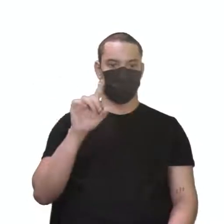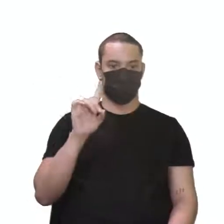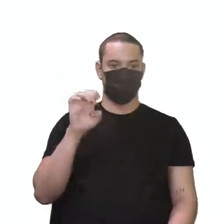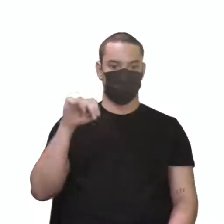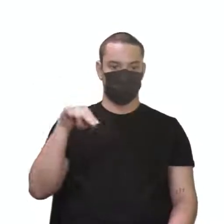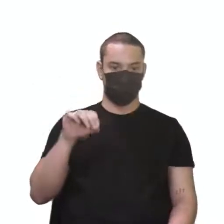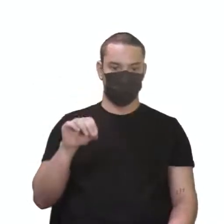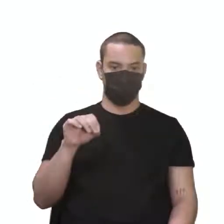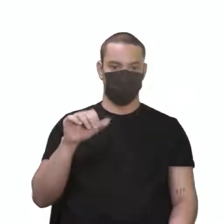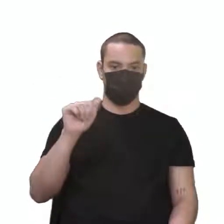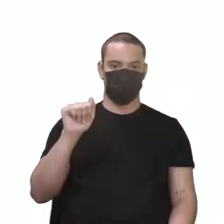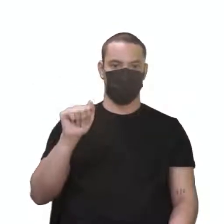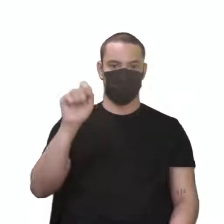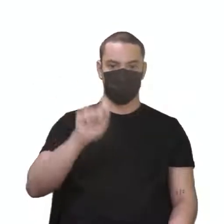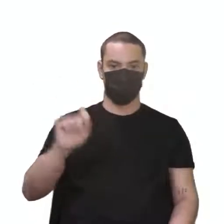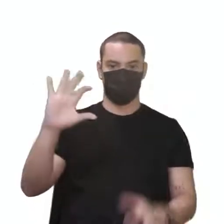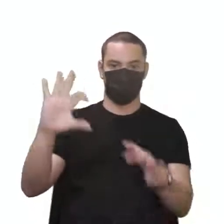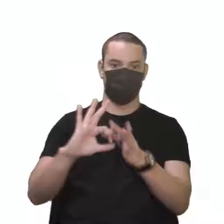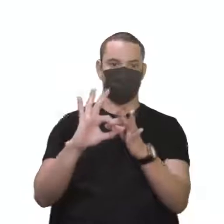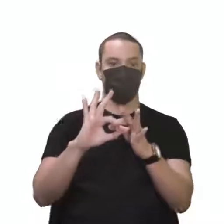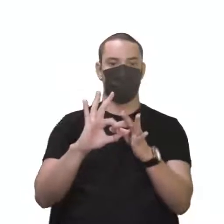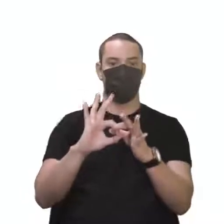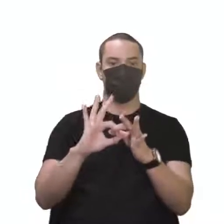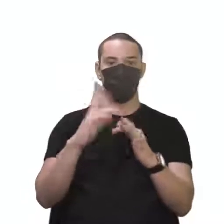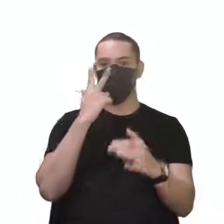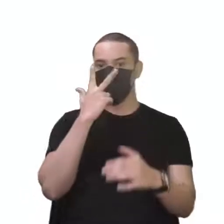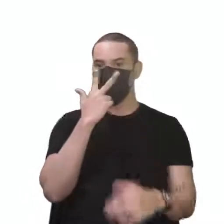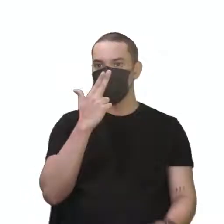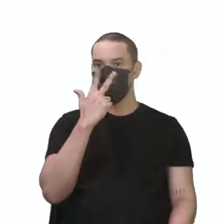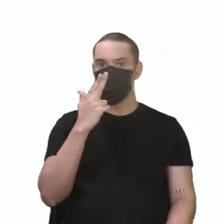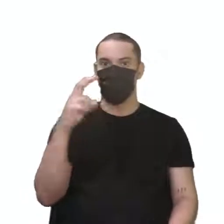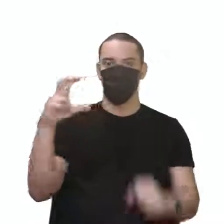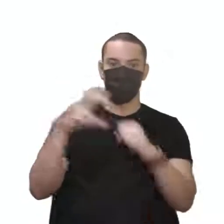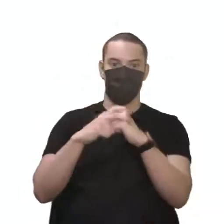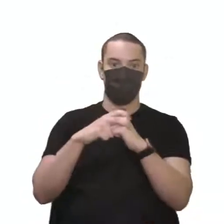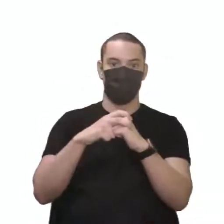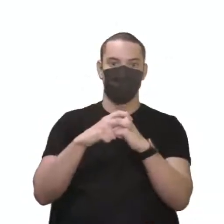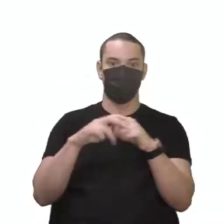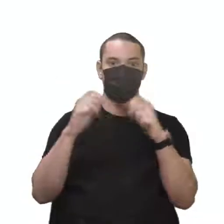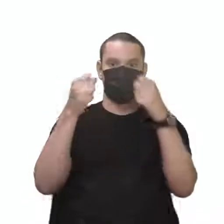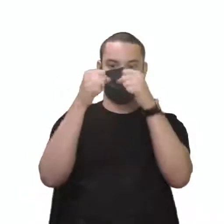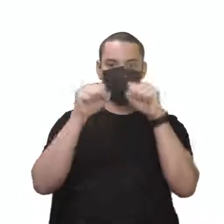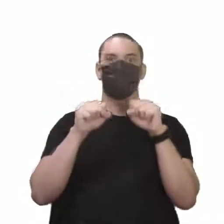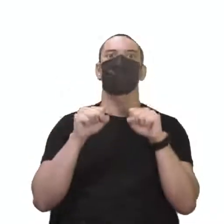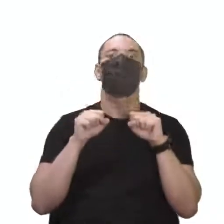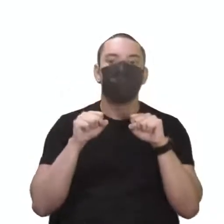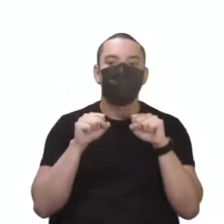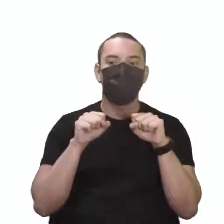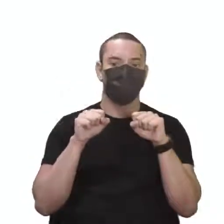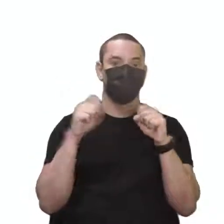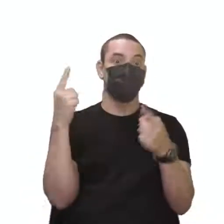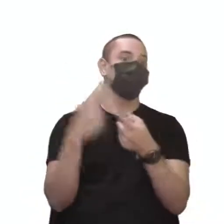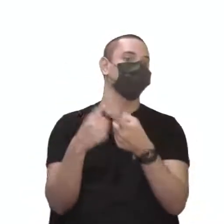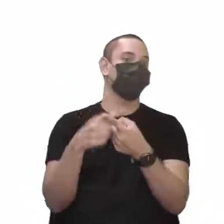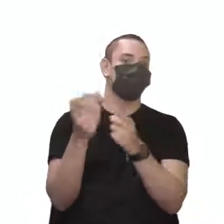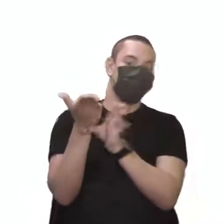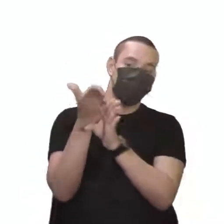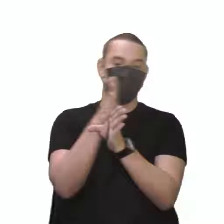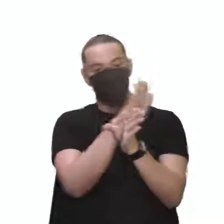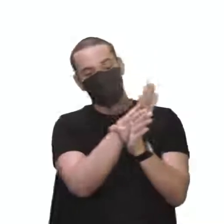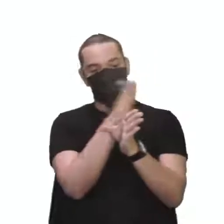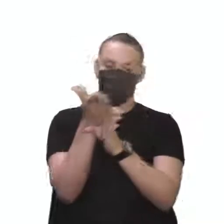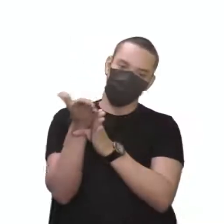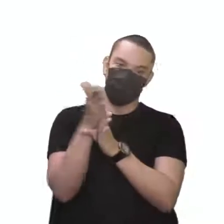adenoassociados, é como se fosse um vírus em cima do muro. Por quê, professor? Olha só a situação dele.